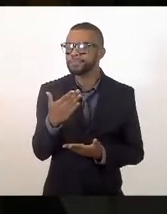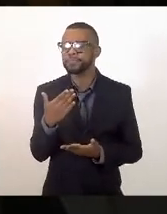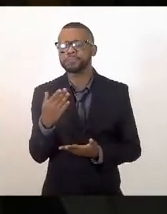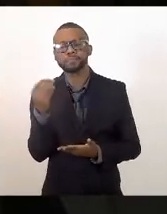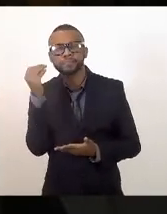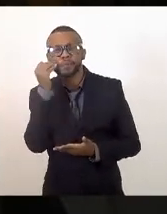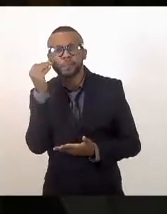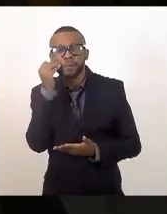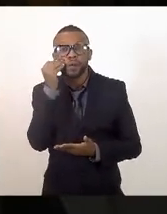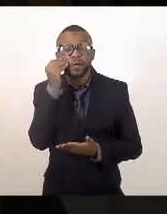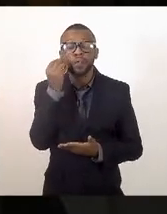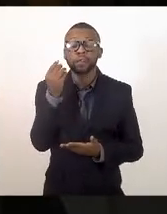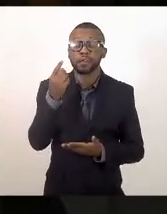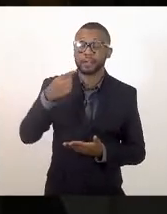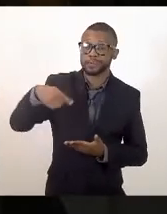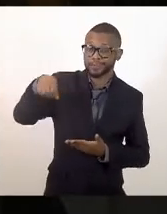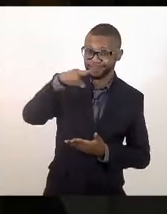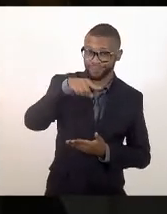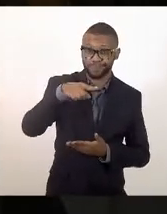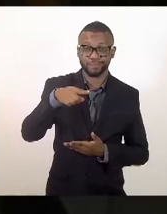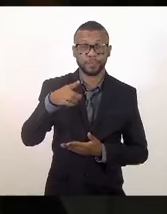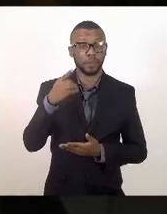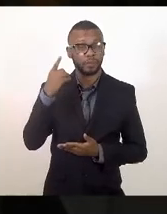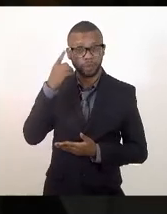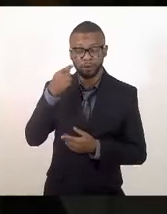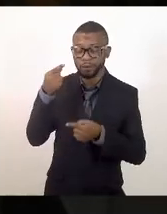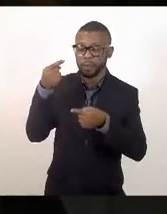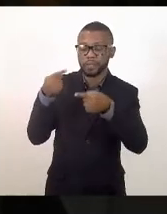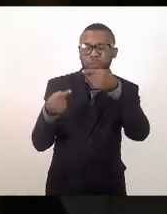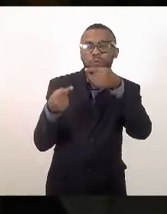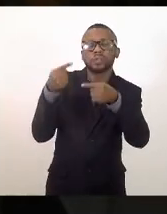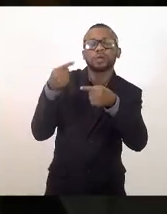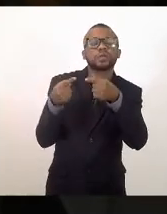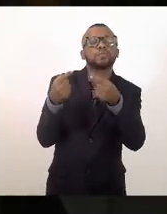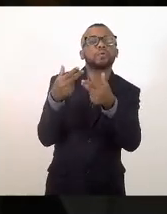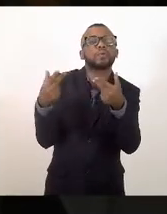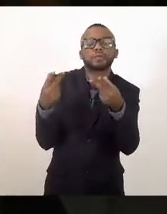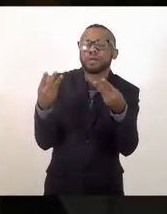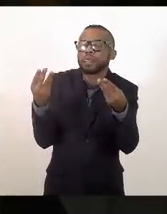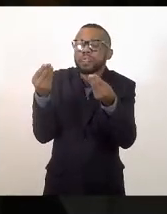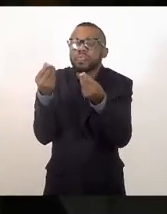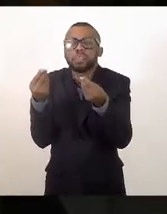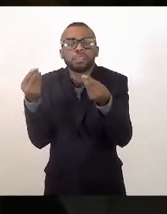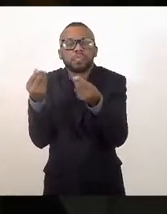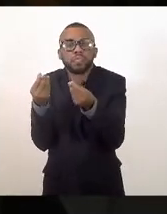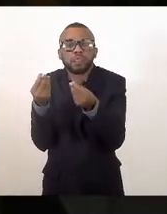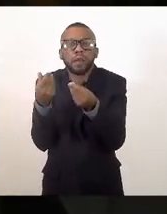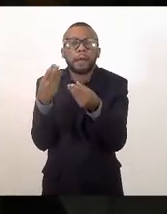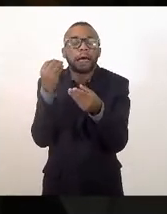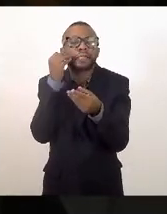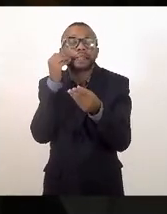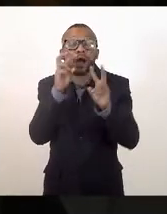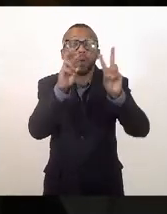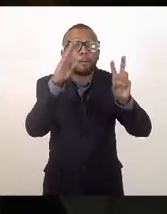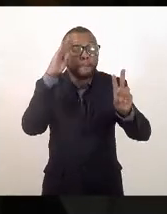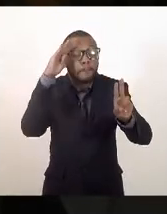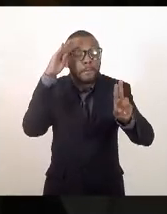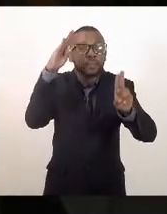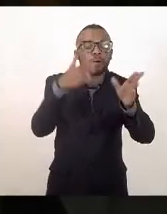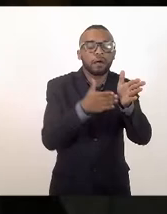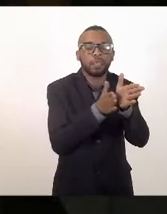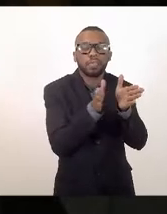fica se discutindo o supérfluo para se desviar do